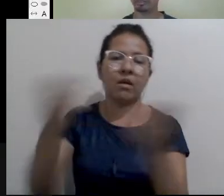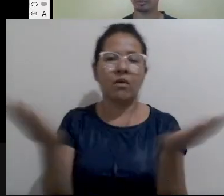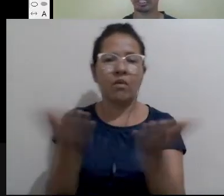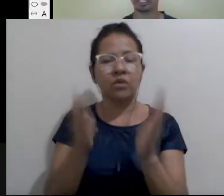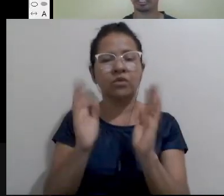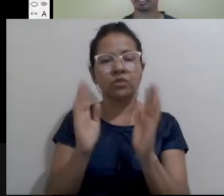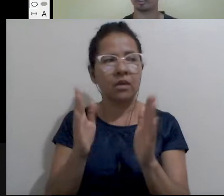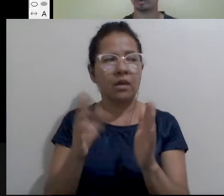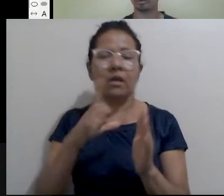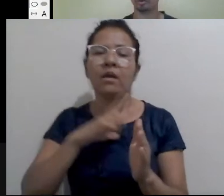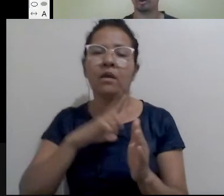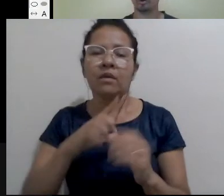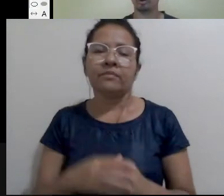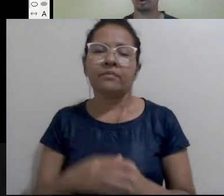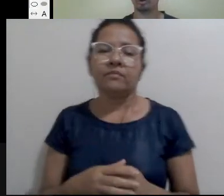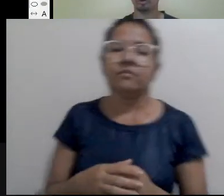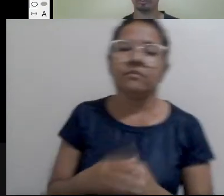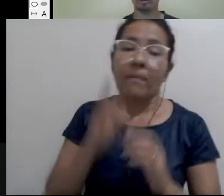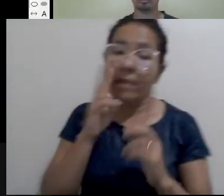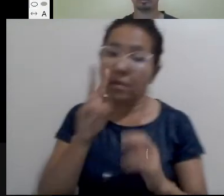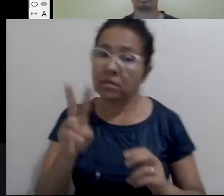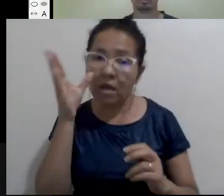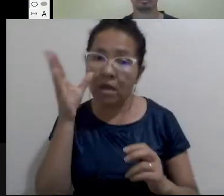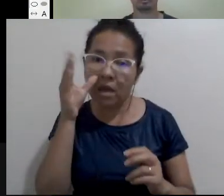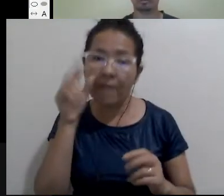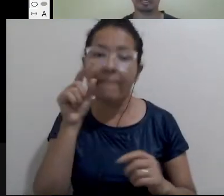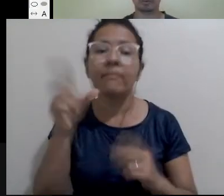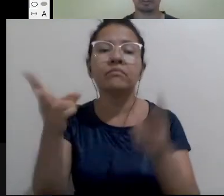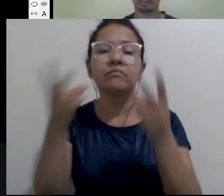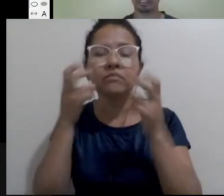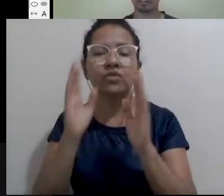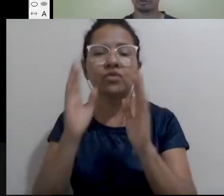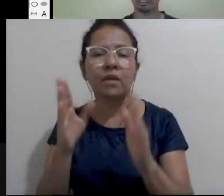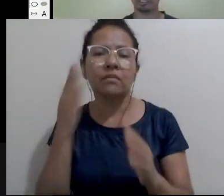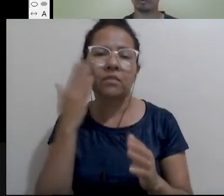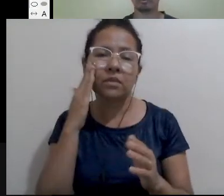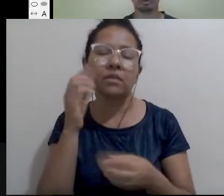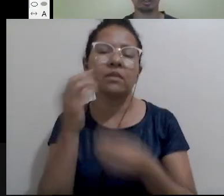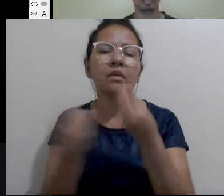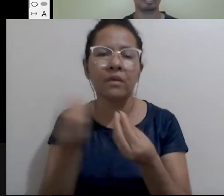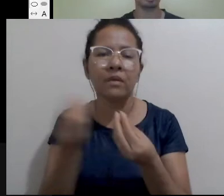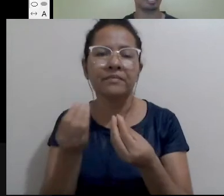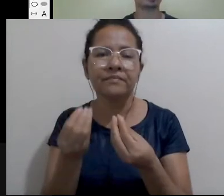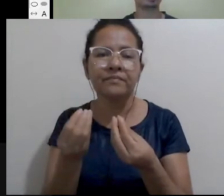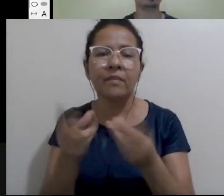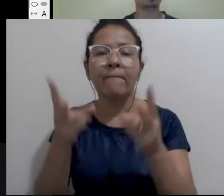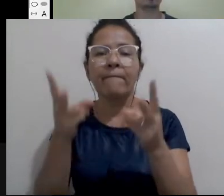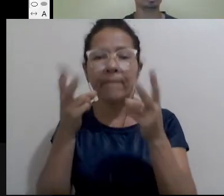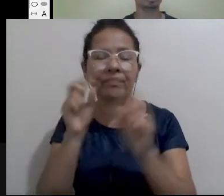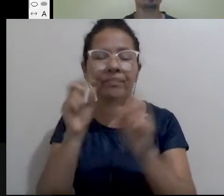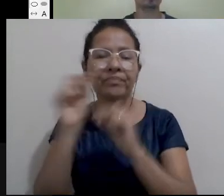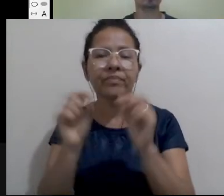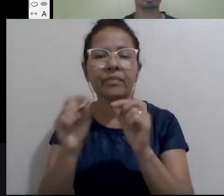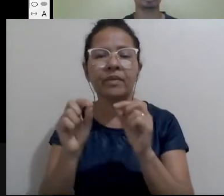vão perceber que a gente acrescentou o orbital 4D aqui, os orbitais 4D, vocês já vão entender o porquê. Aqui a gente